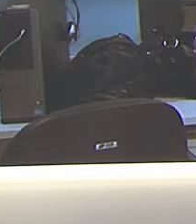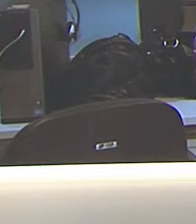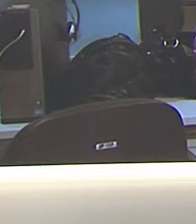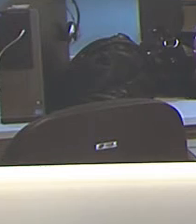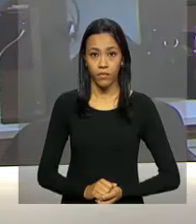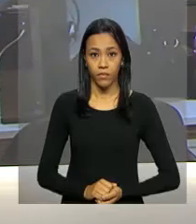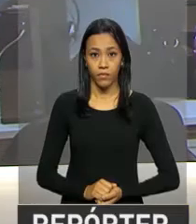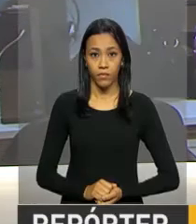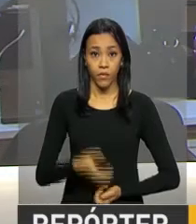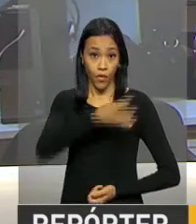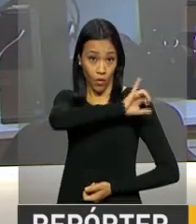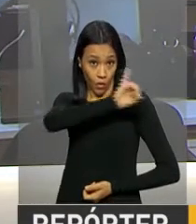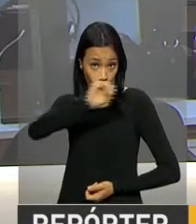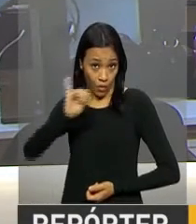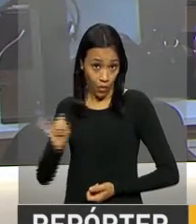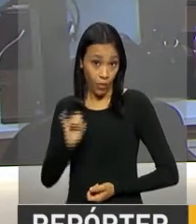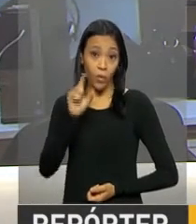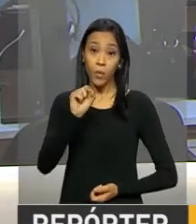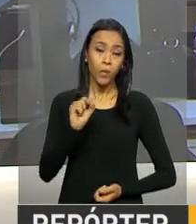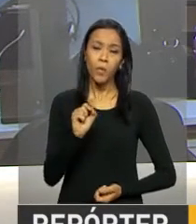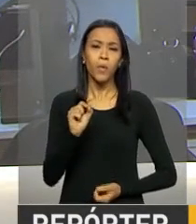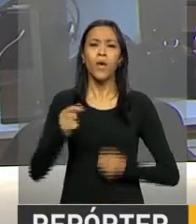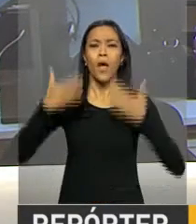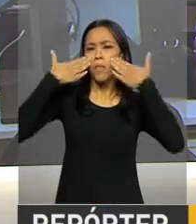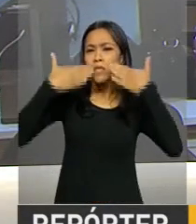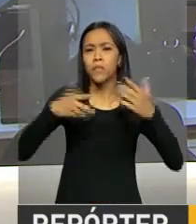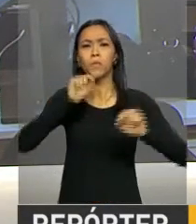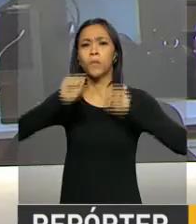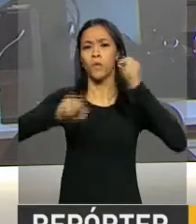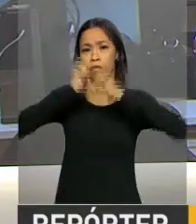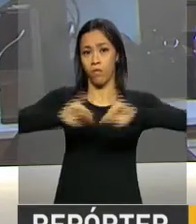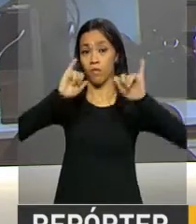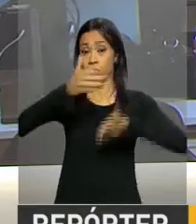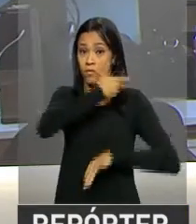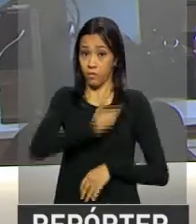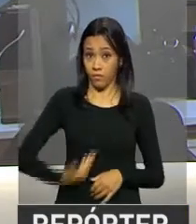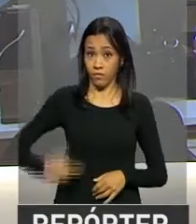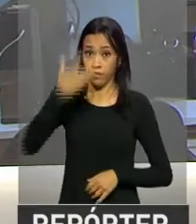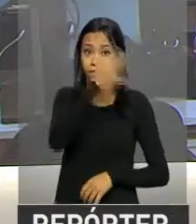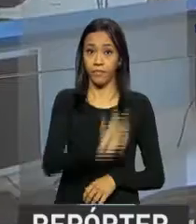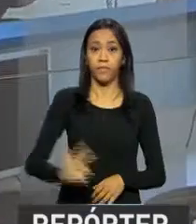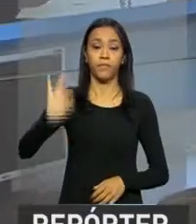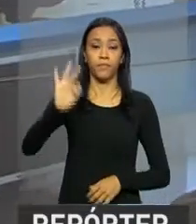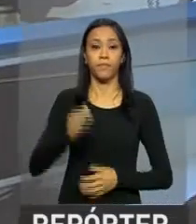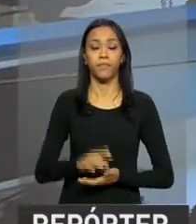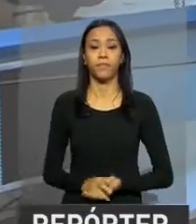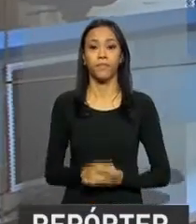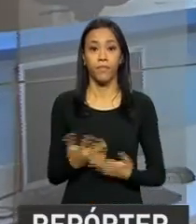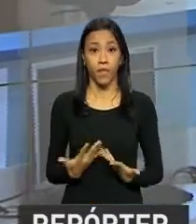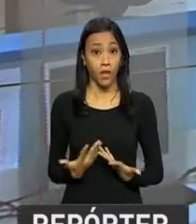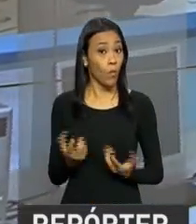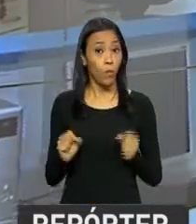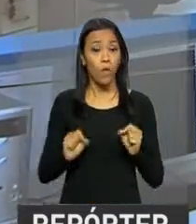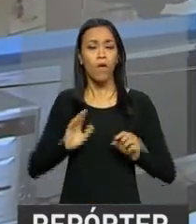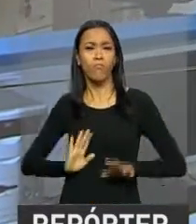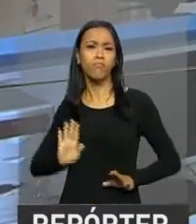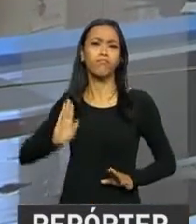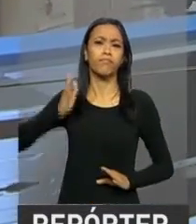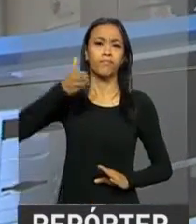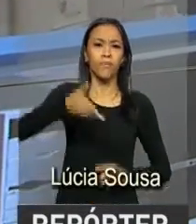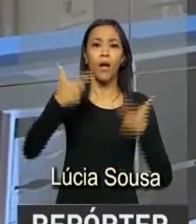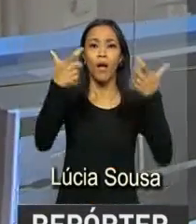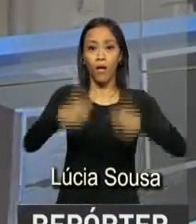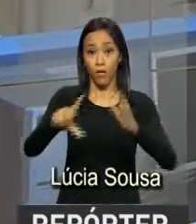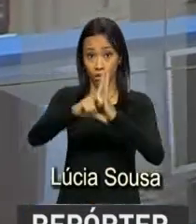olá o repórter nbr está de volta com as notícias do governo federal vamos direto ao palácio